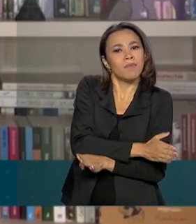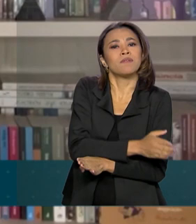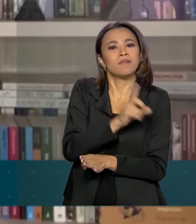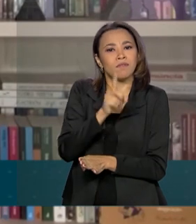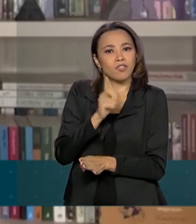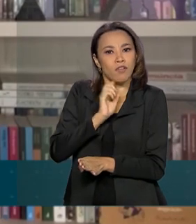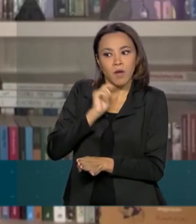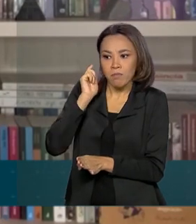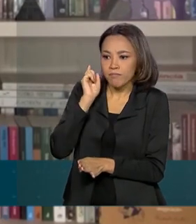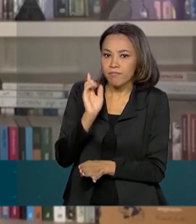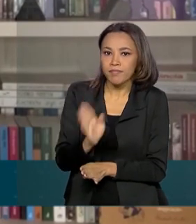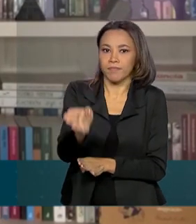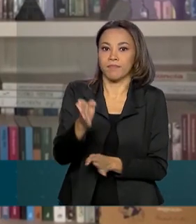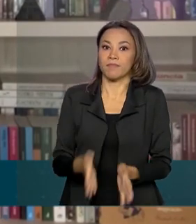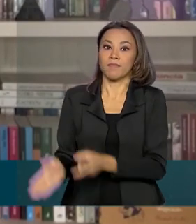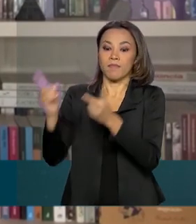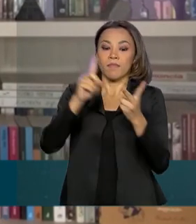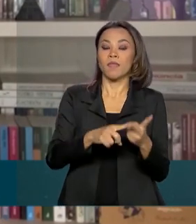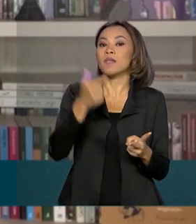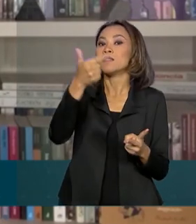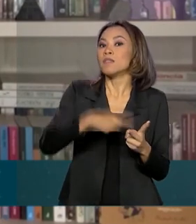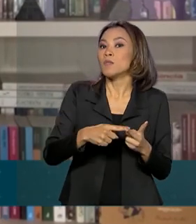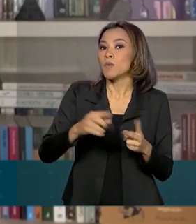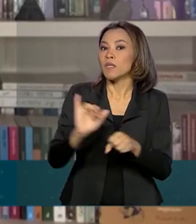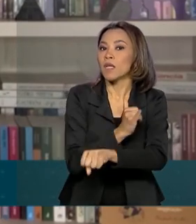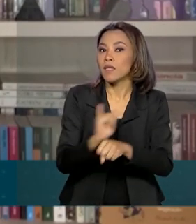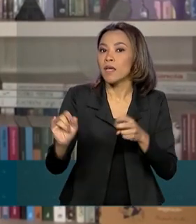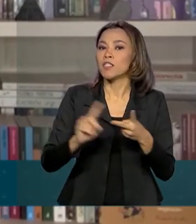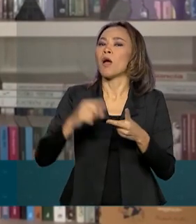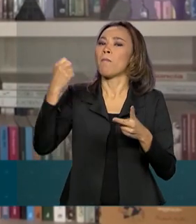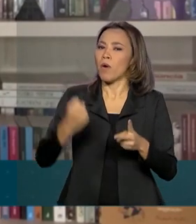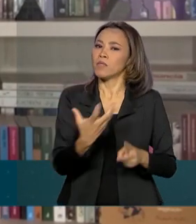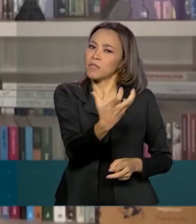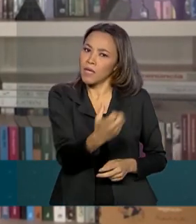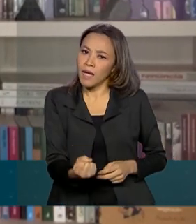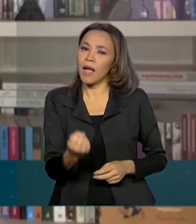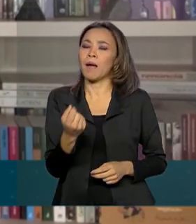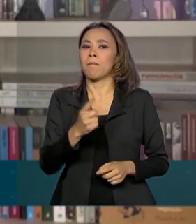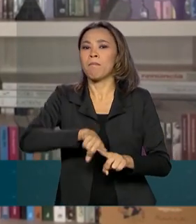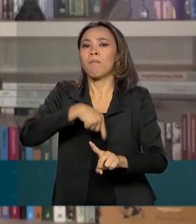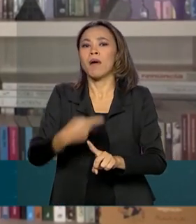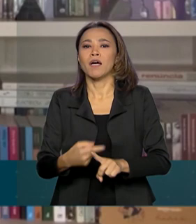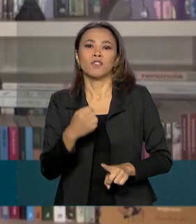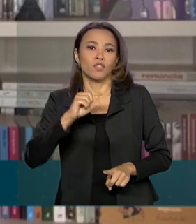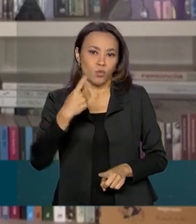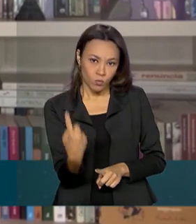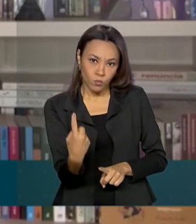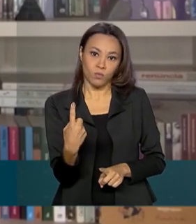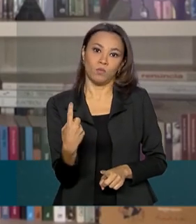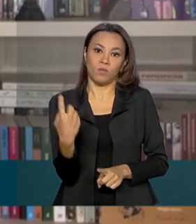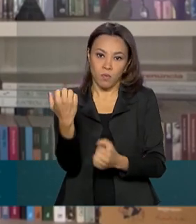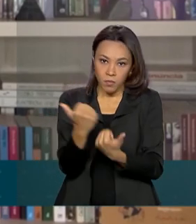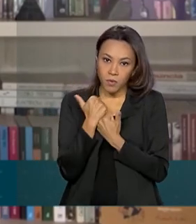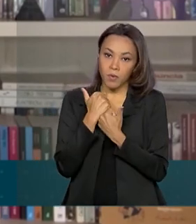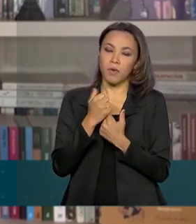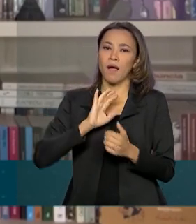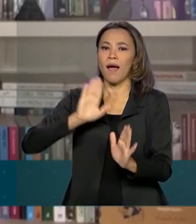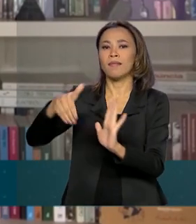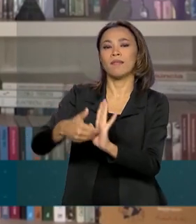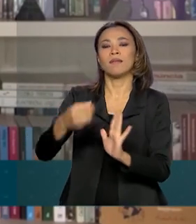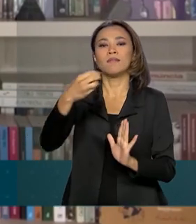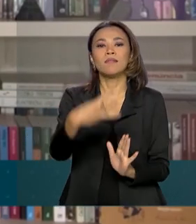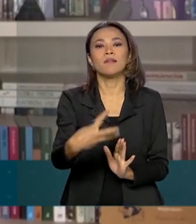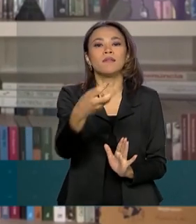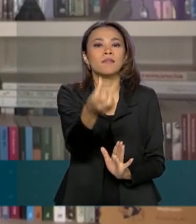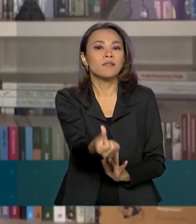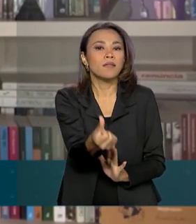Na segunda, a pessoa pode sacar o valor de mais um benefício e ter esse valor descontado em folha em até 36